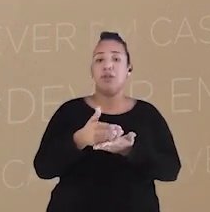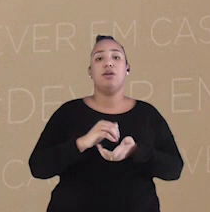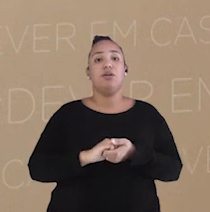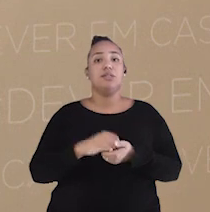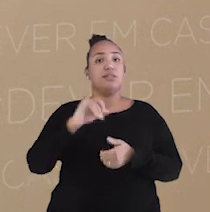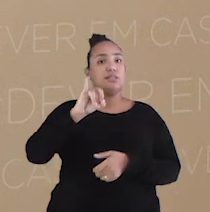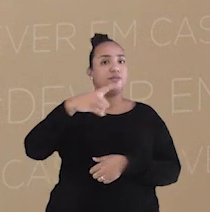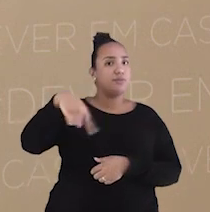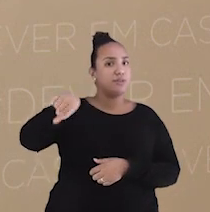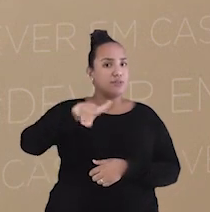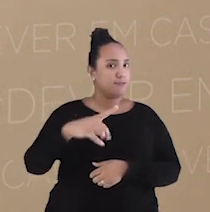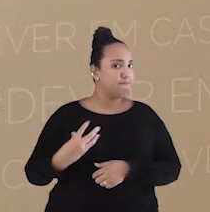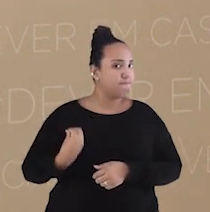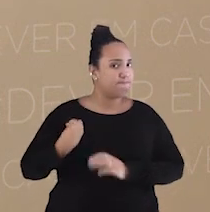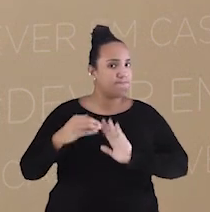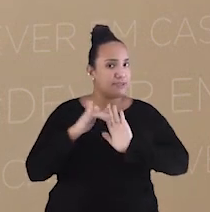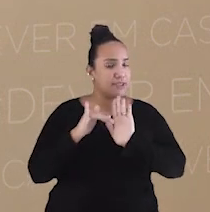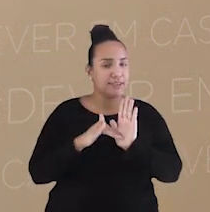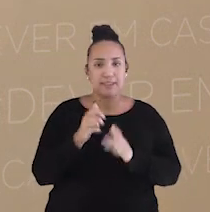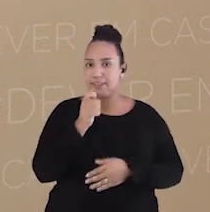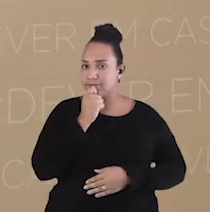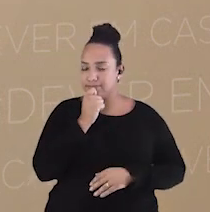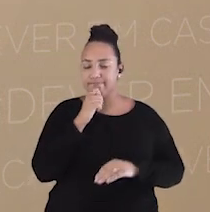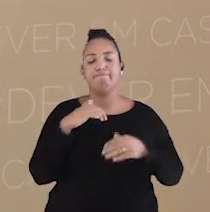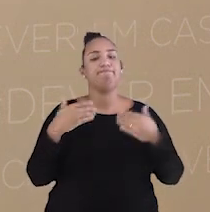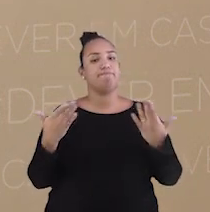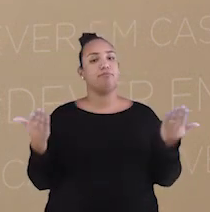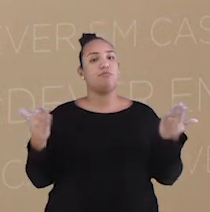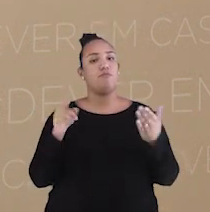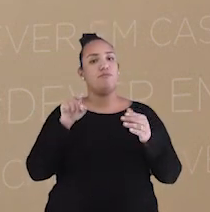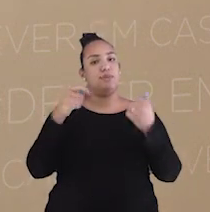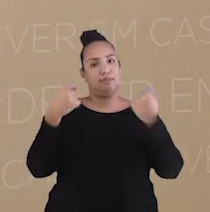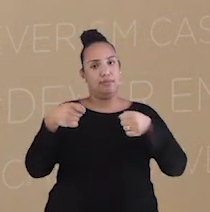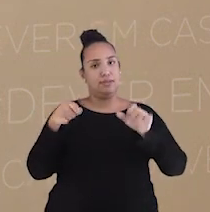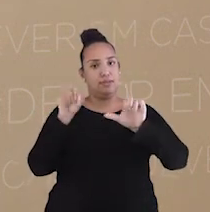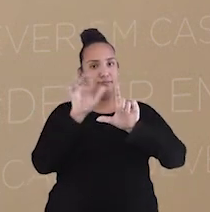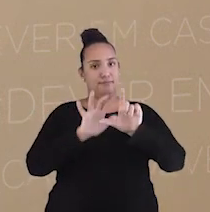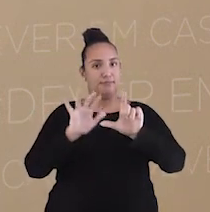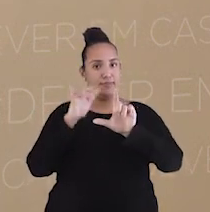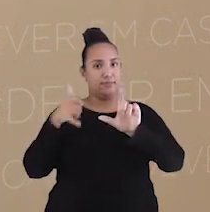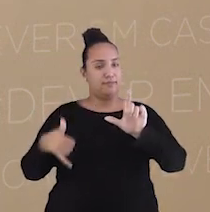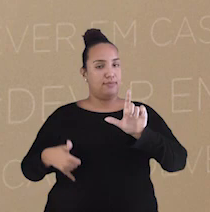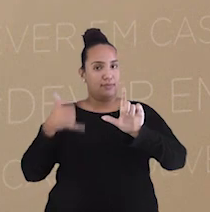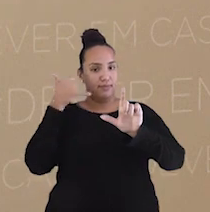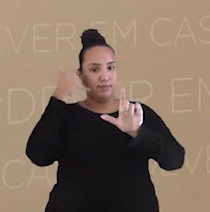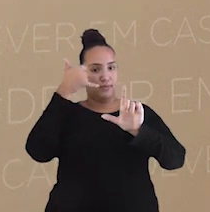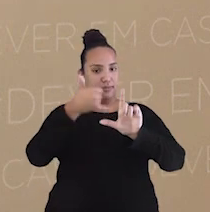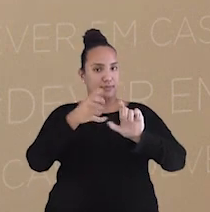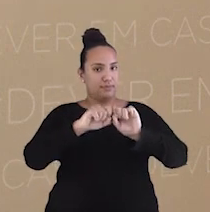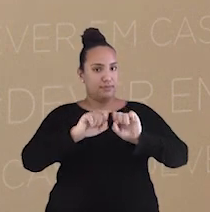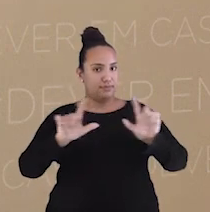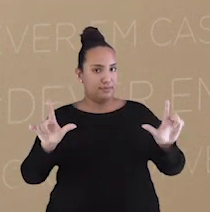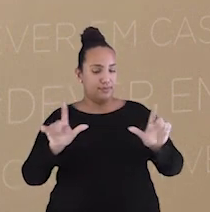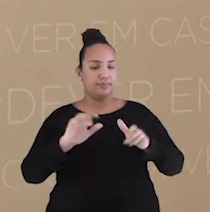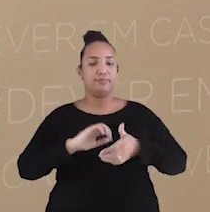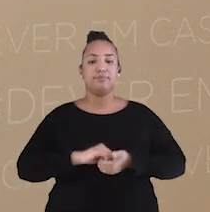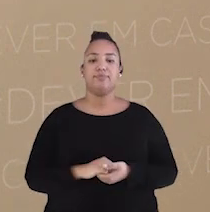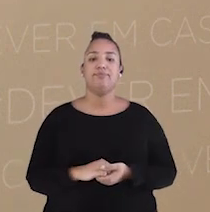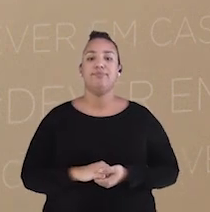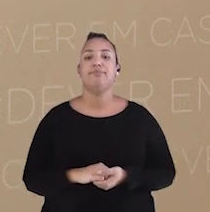não marcou sua presença na nossa aula, não perde tempo. Basta apontar a câmera para o QR Code que está aparecendo aqui na